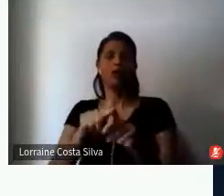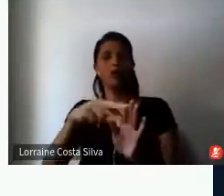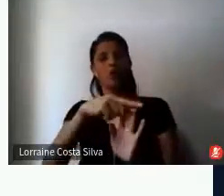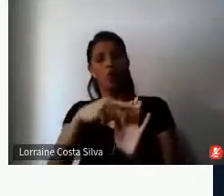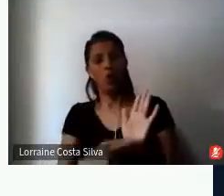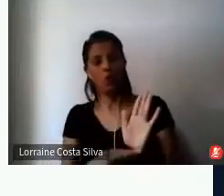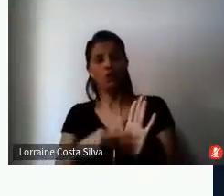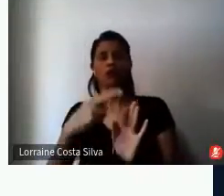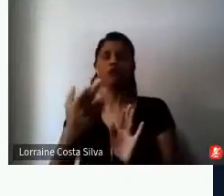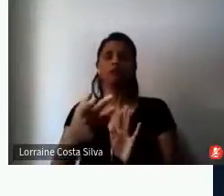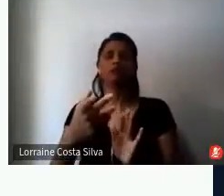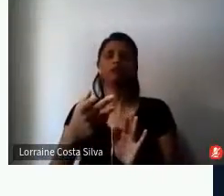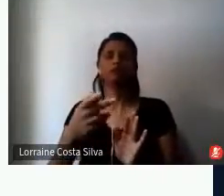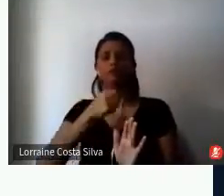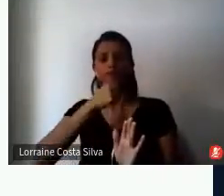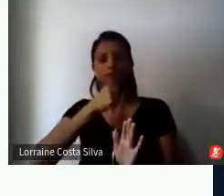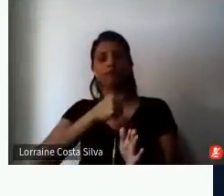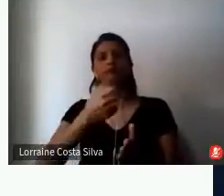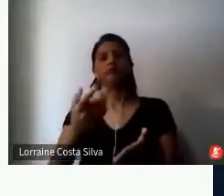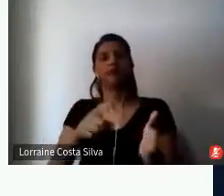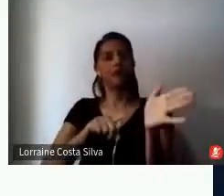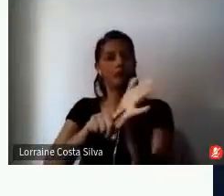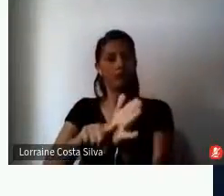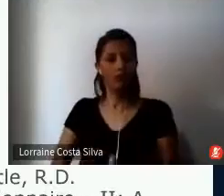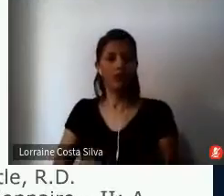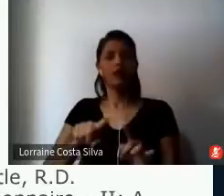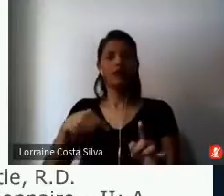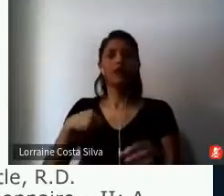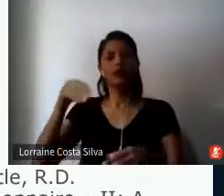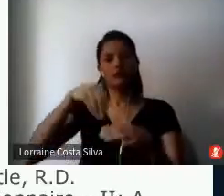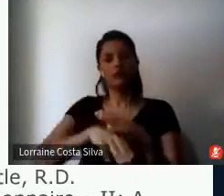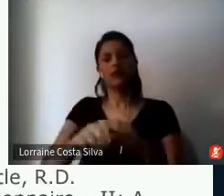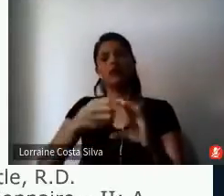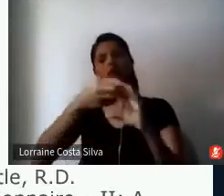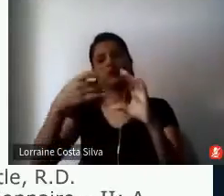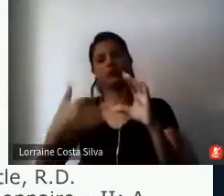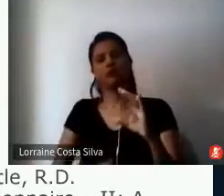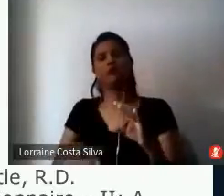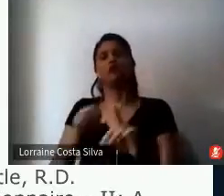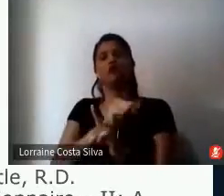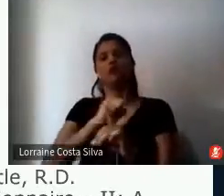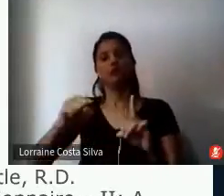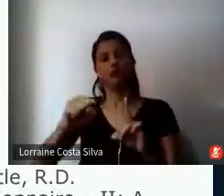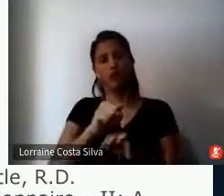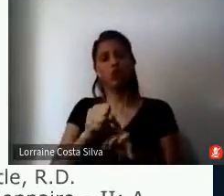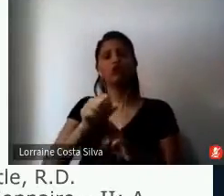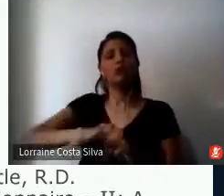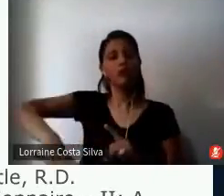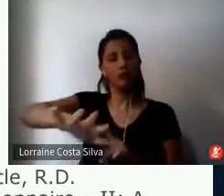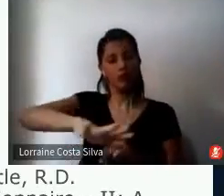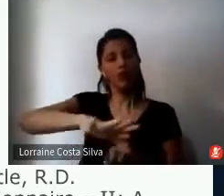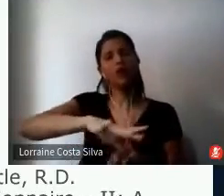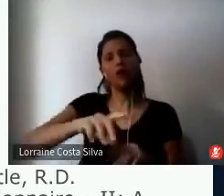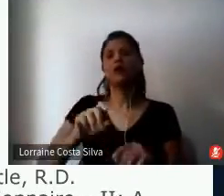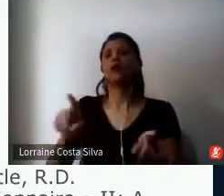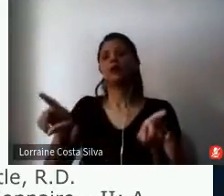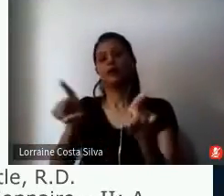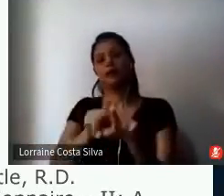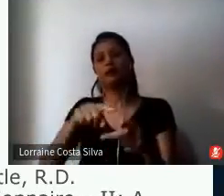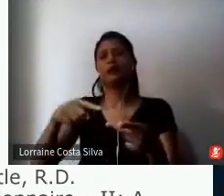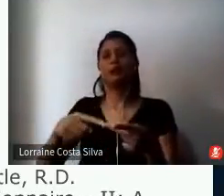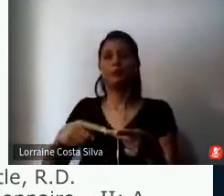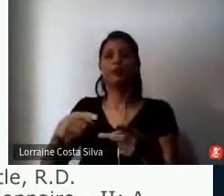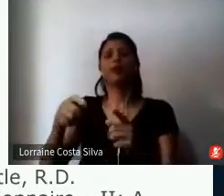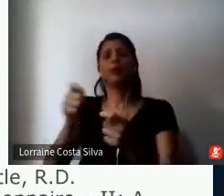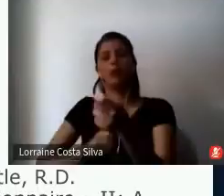somente questões sociodemográficas de início, também sobre a apreciação dessas políticas socioeconômicas, educacionais,